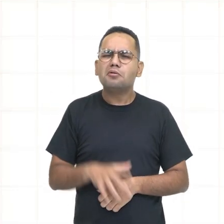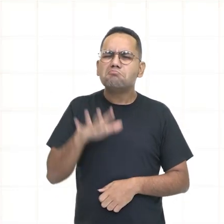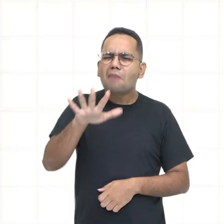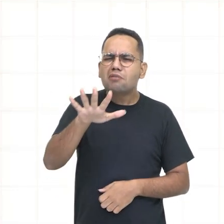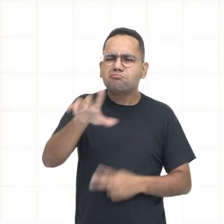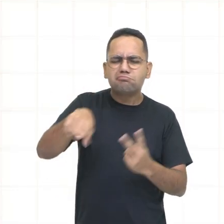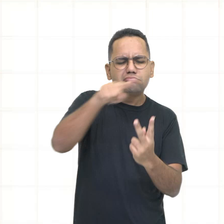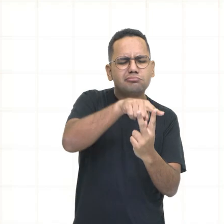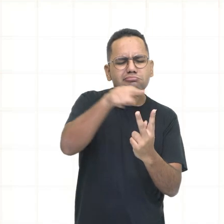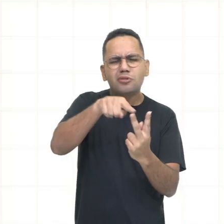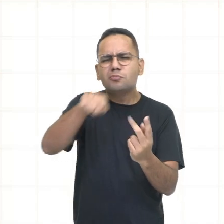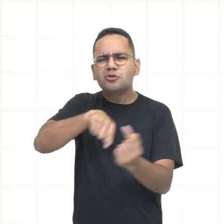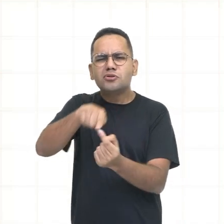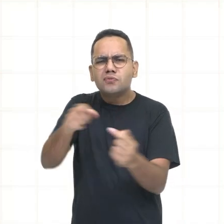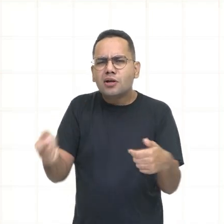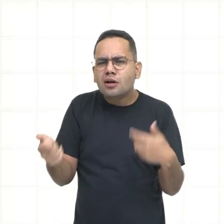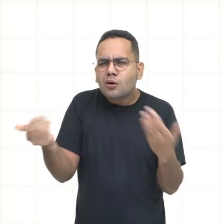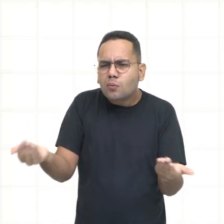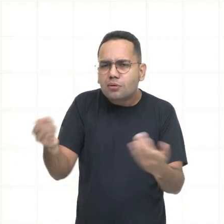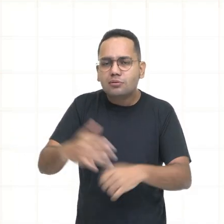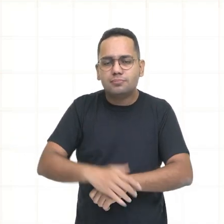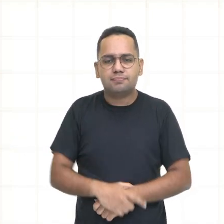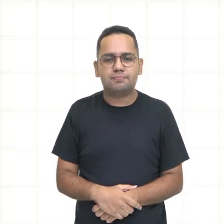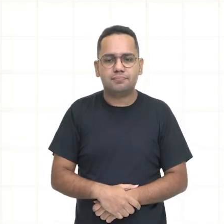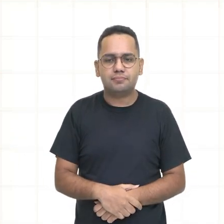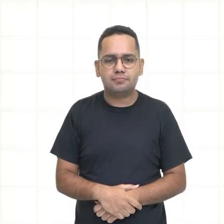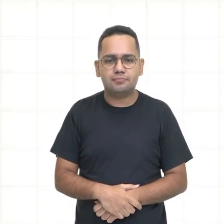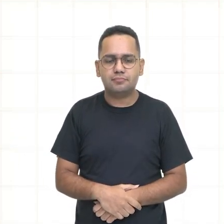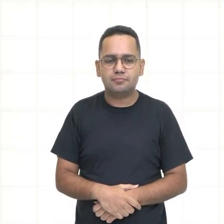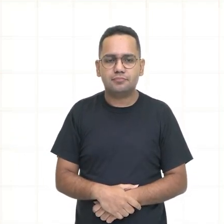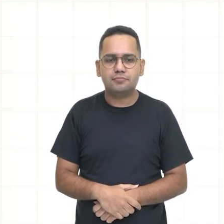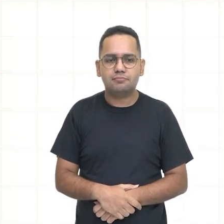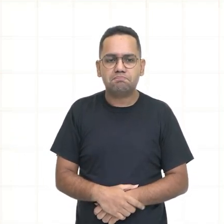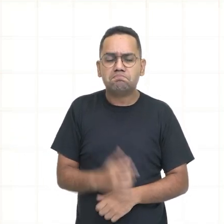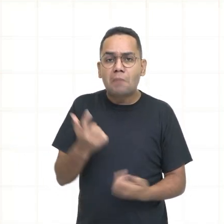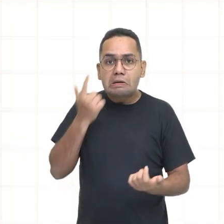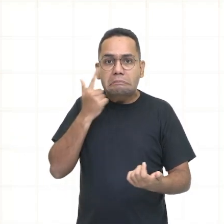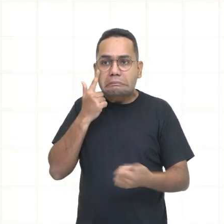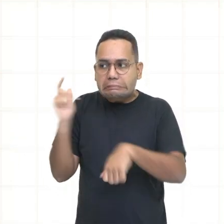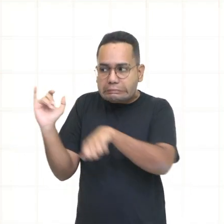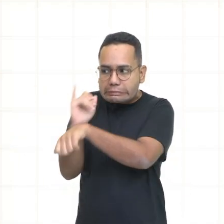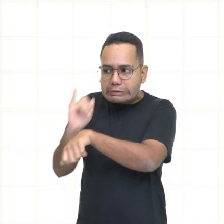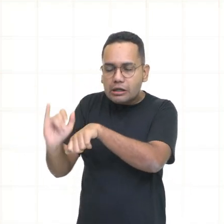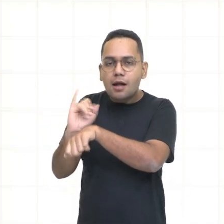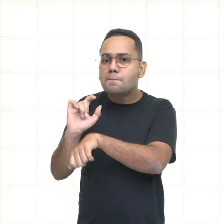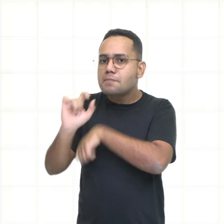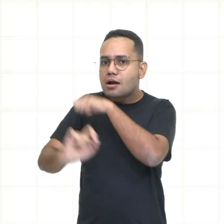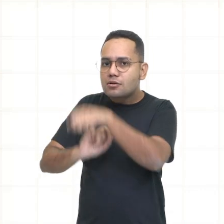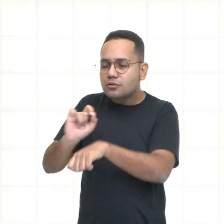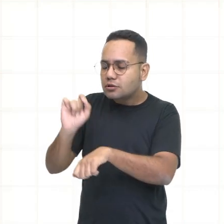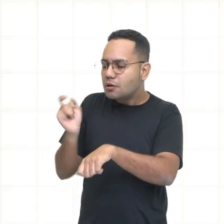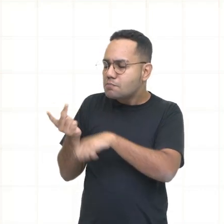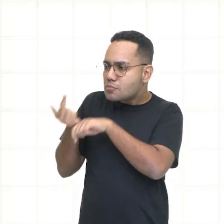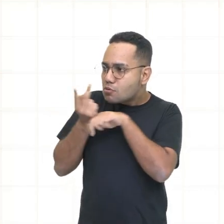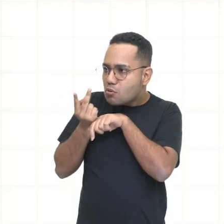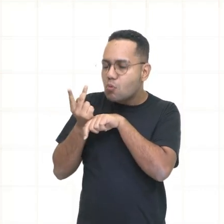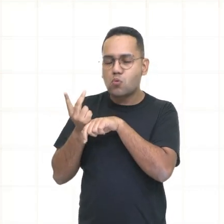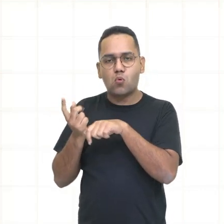Gente, buscava principalmente a obtenção de mercado consumidor e